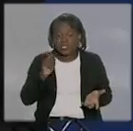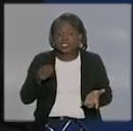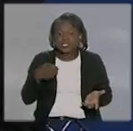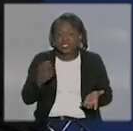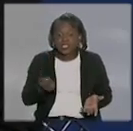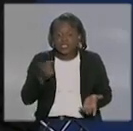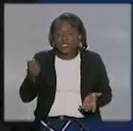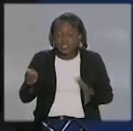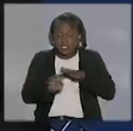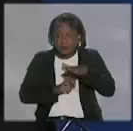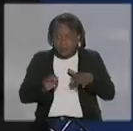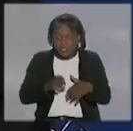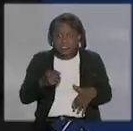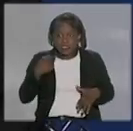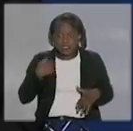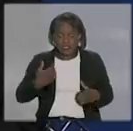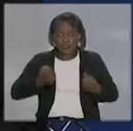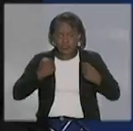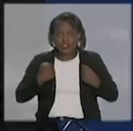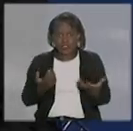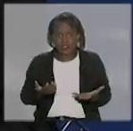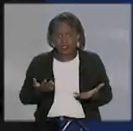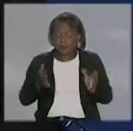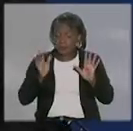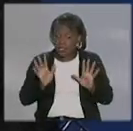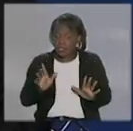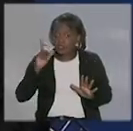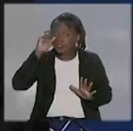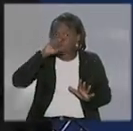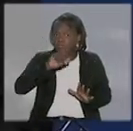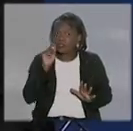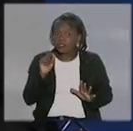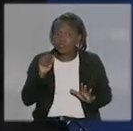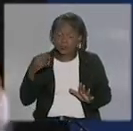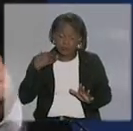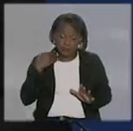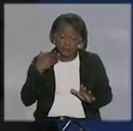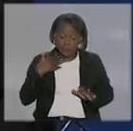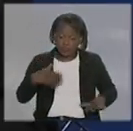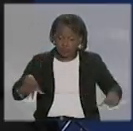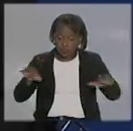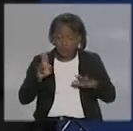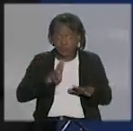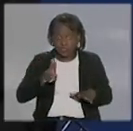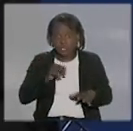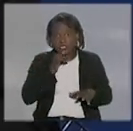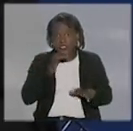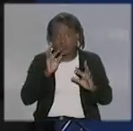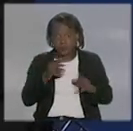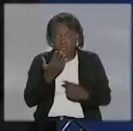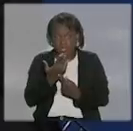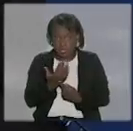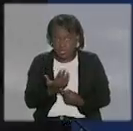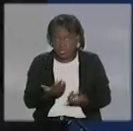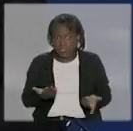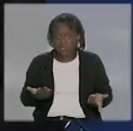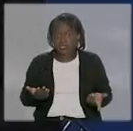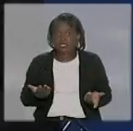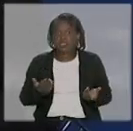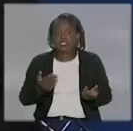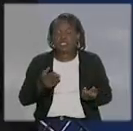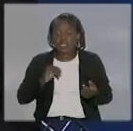sinal para o empresário na ponta que é muito poderoso. Eu só acho que um desafio agora que os bancos que estão fazendo isso, como o Santander, vão ter,